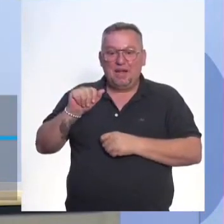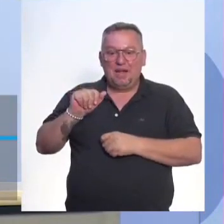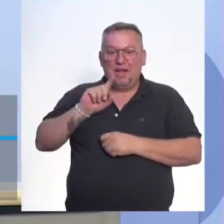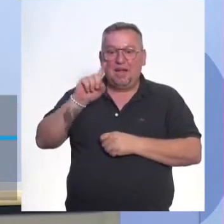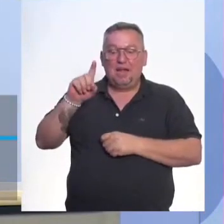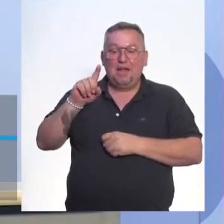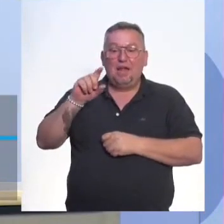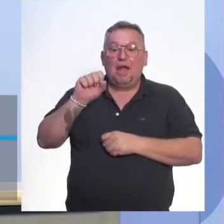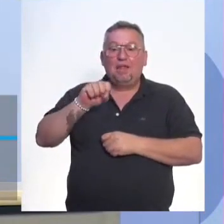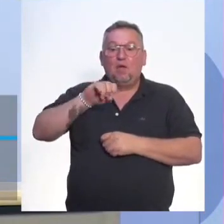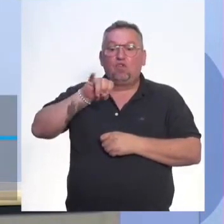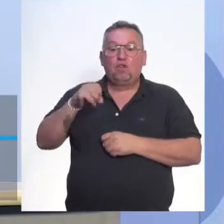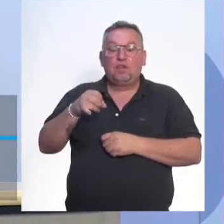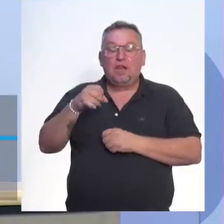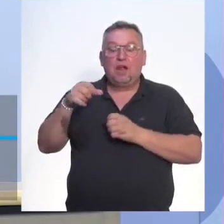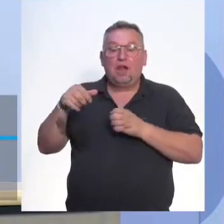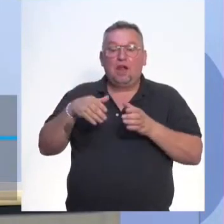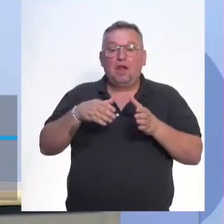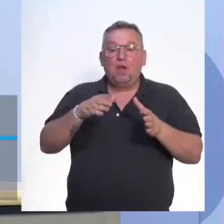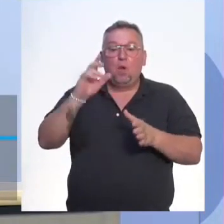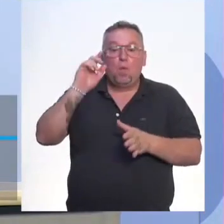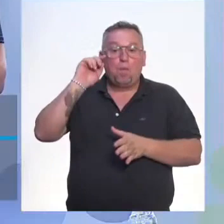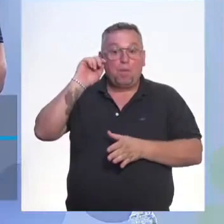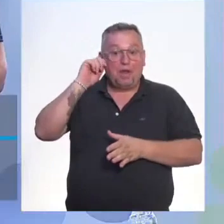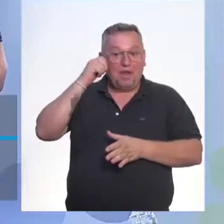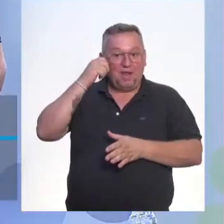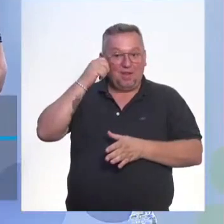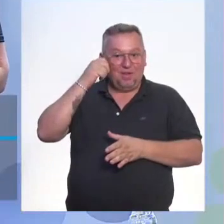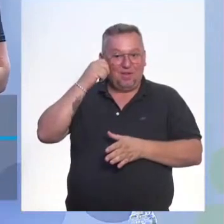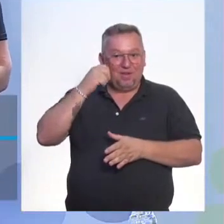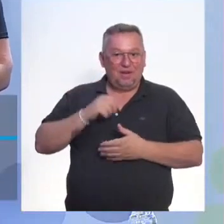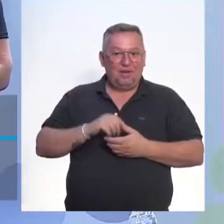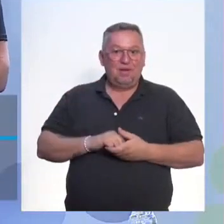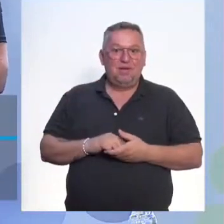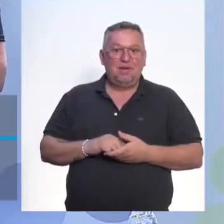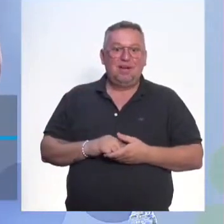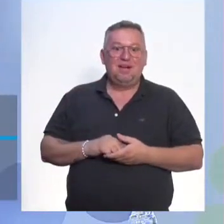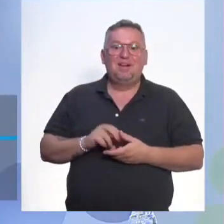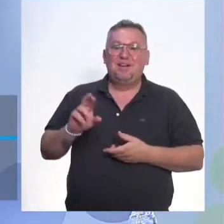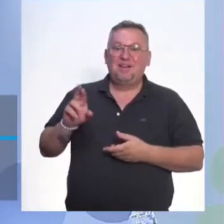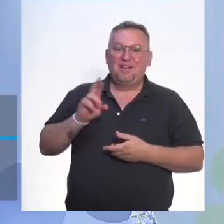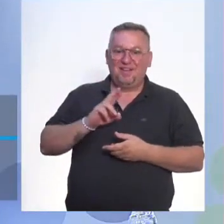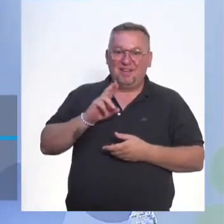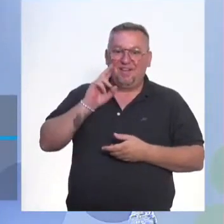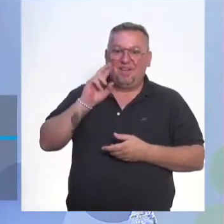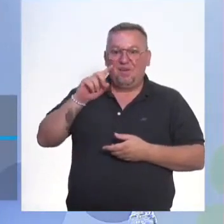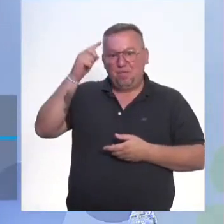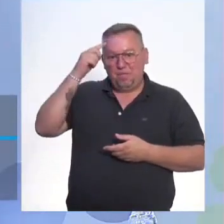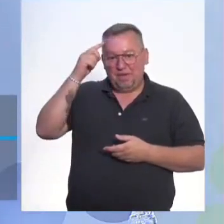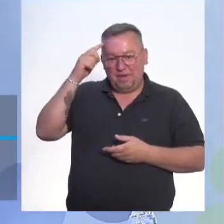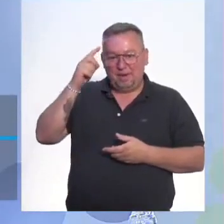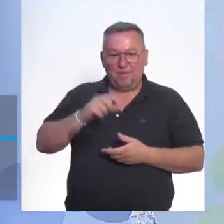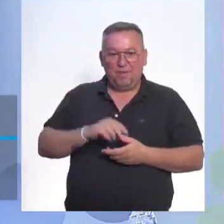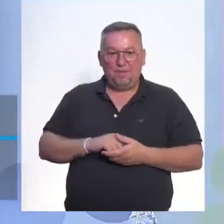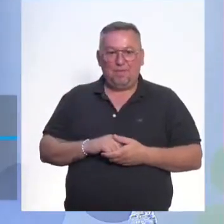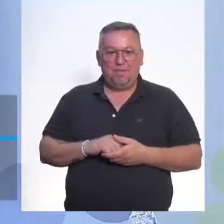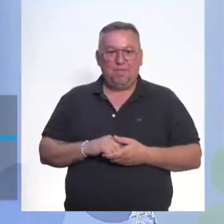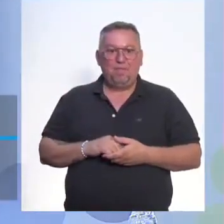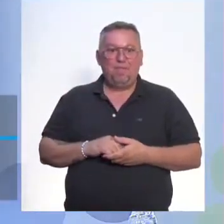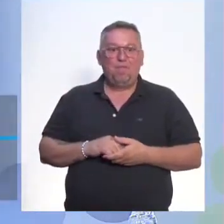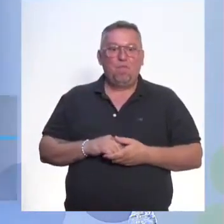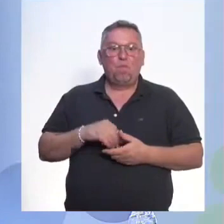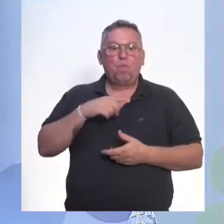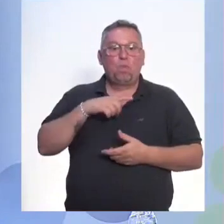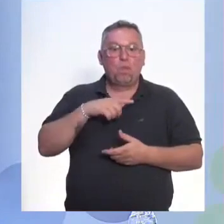São José do Rio Preto. E aí, professora Inês, dá 32? Ah, vamos então pensar, né? Bom, nós temos